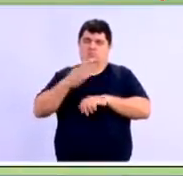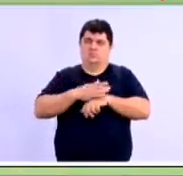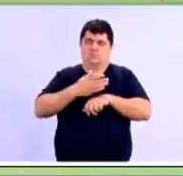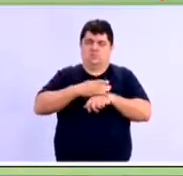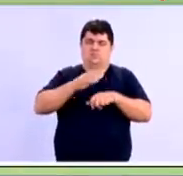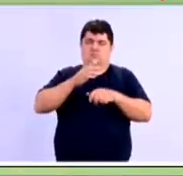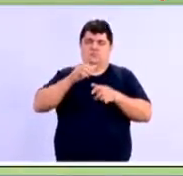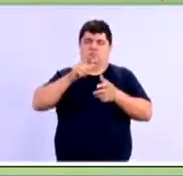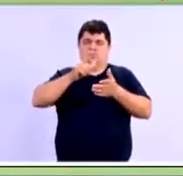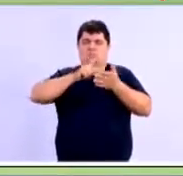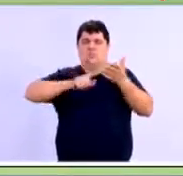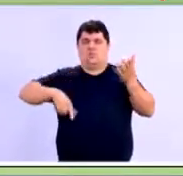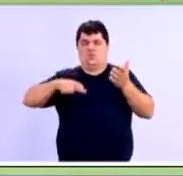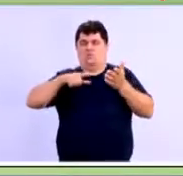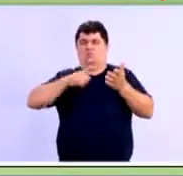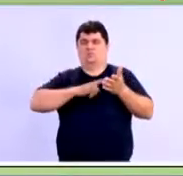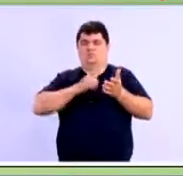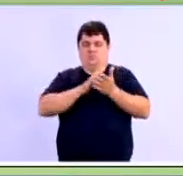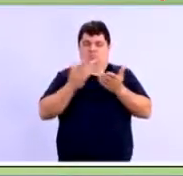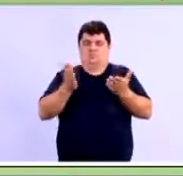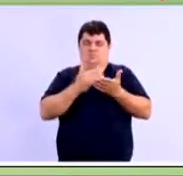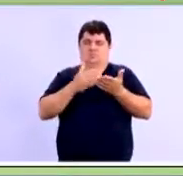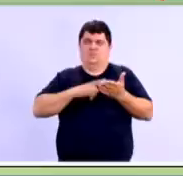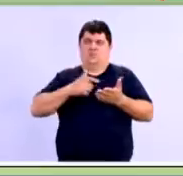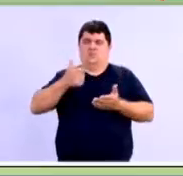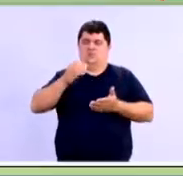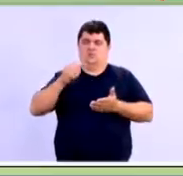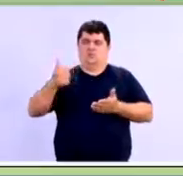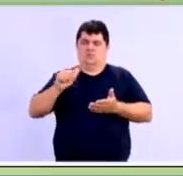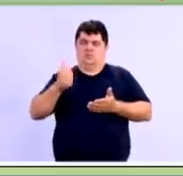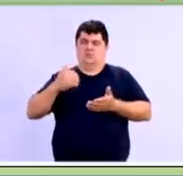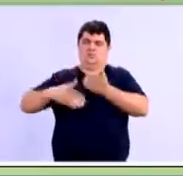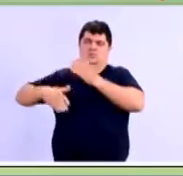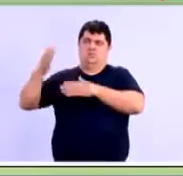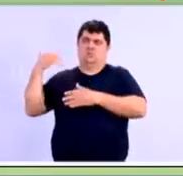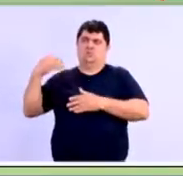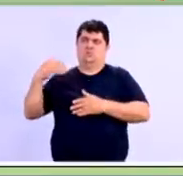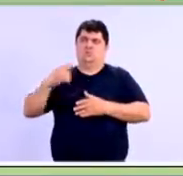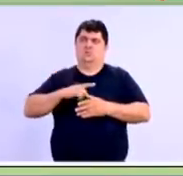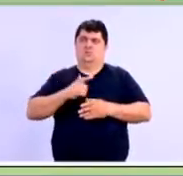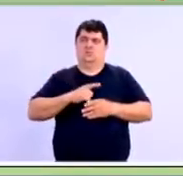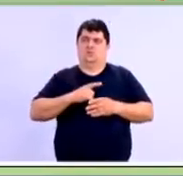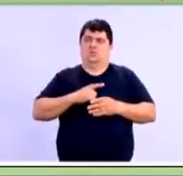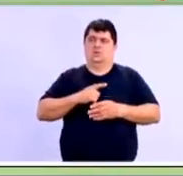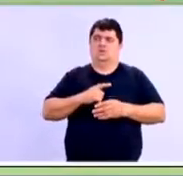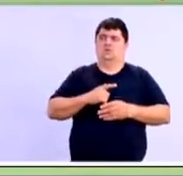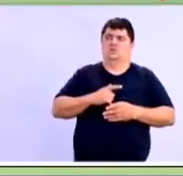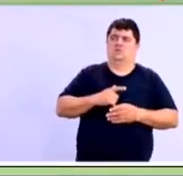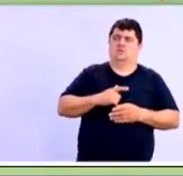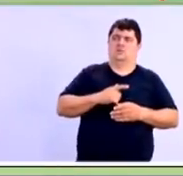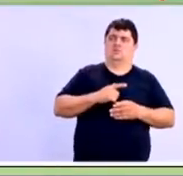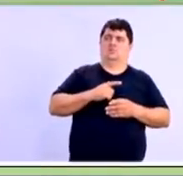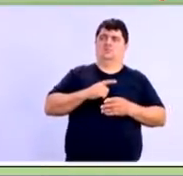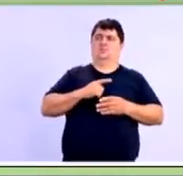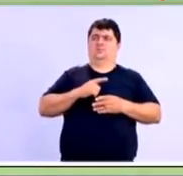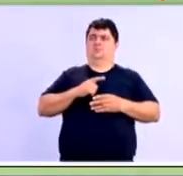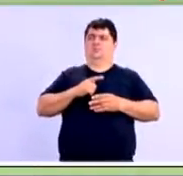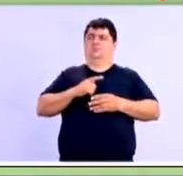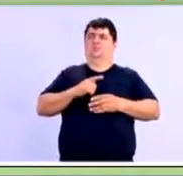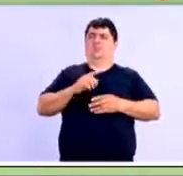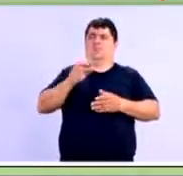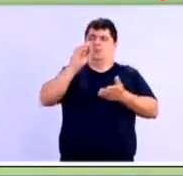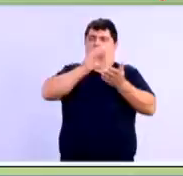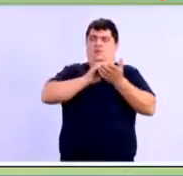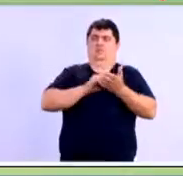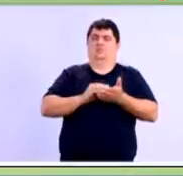vocês vão ver o balanço do 2011, onde tem esse valor de ativo e esse valor de patrimônio líquido. E é nesses valores